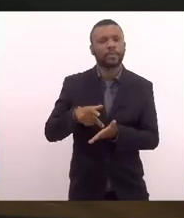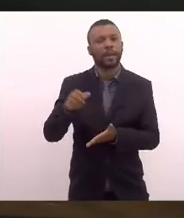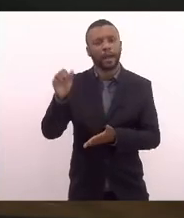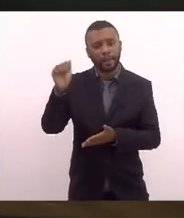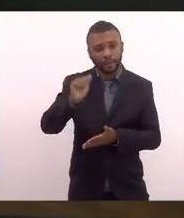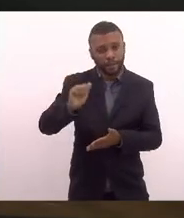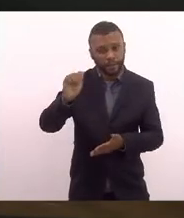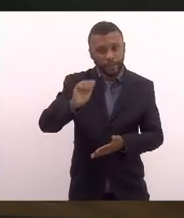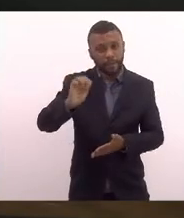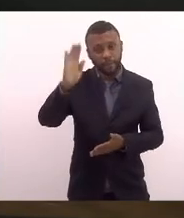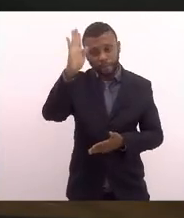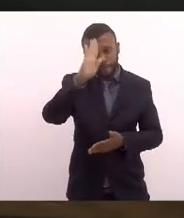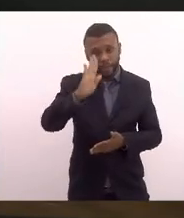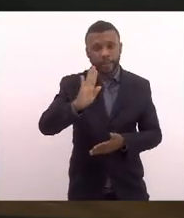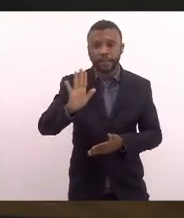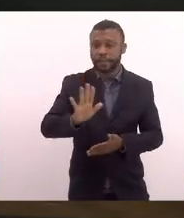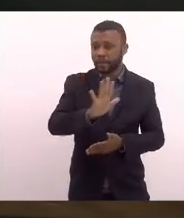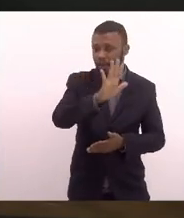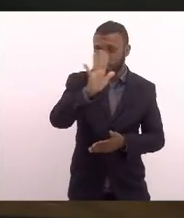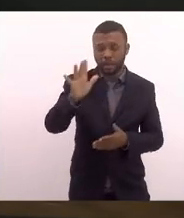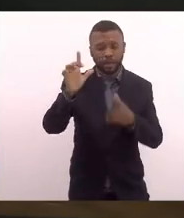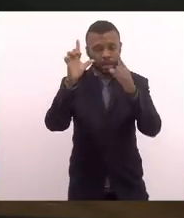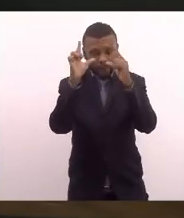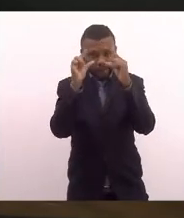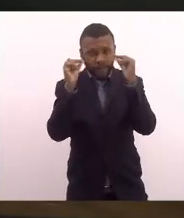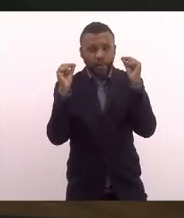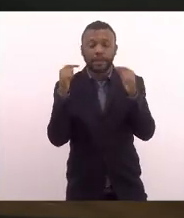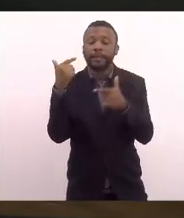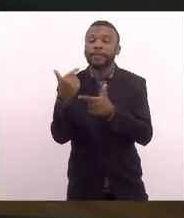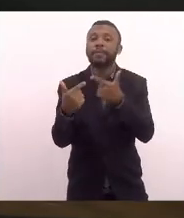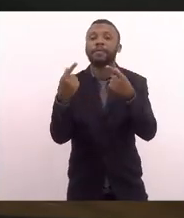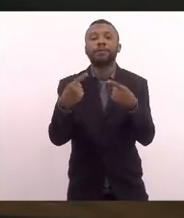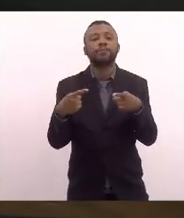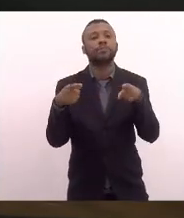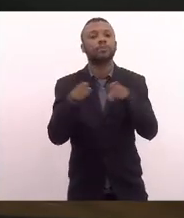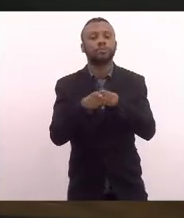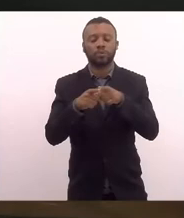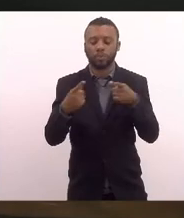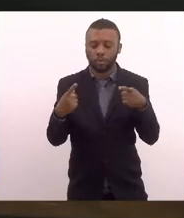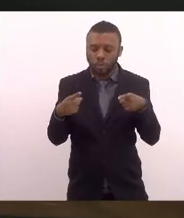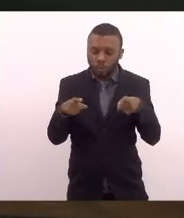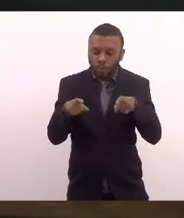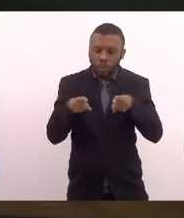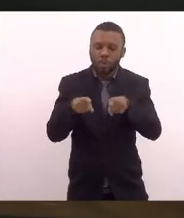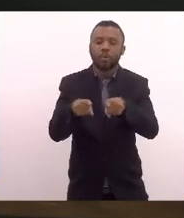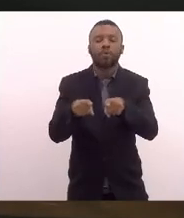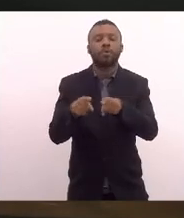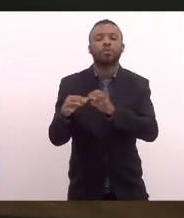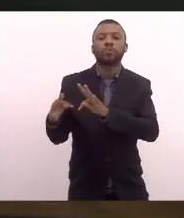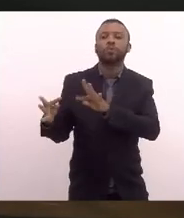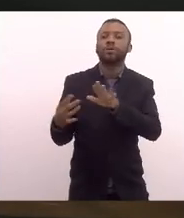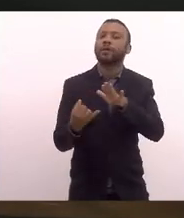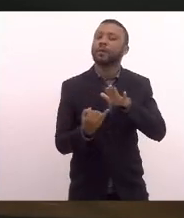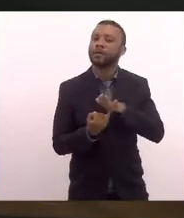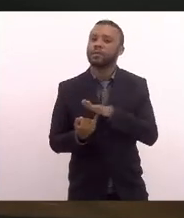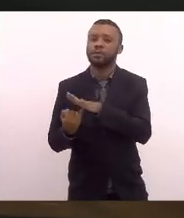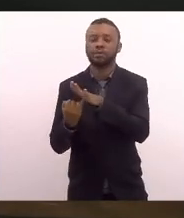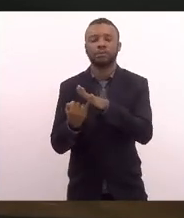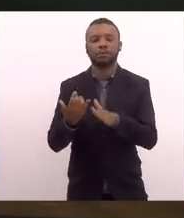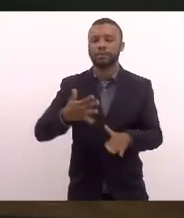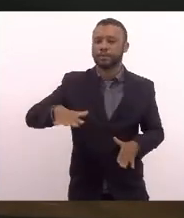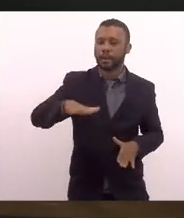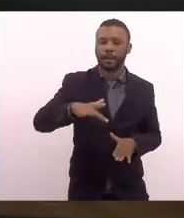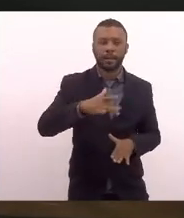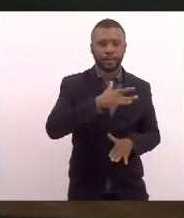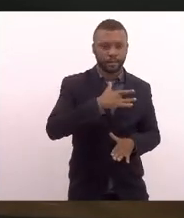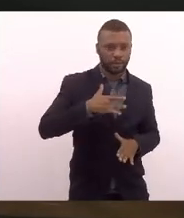Brasileira de Enfermagem trabalhando junto, lado a lado, com todas as entidades da saúde e da enfermagem,